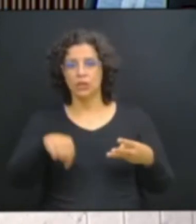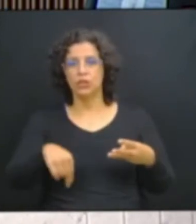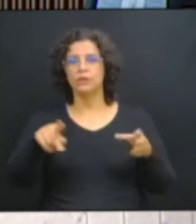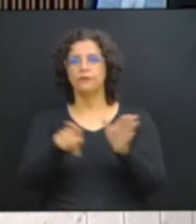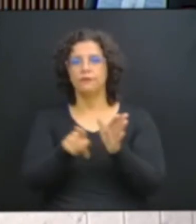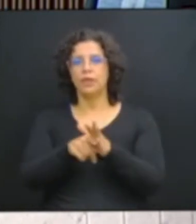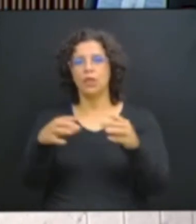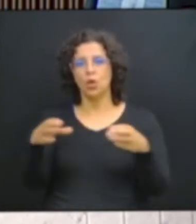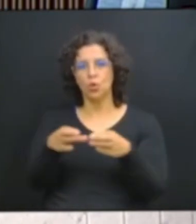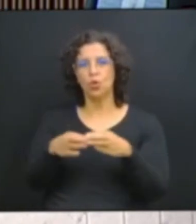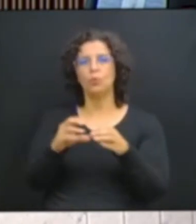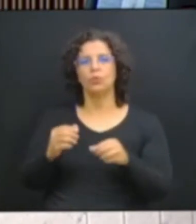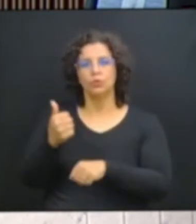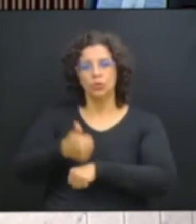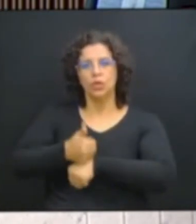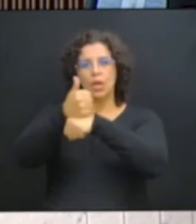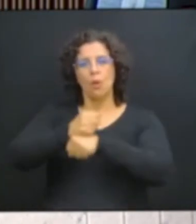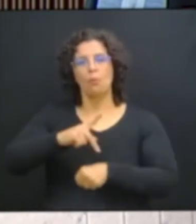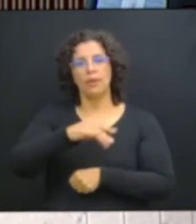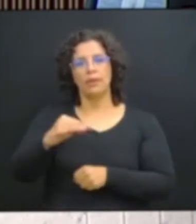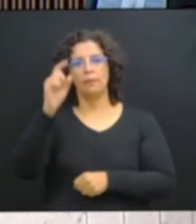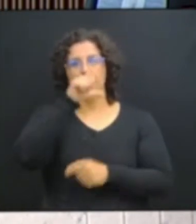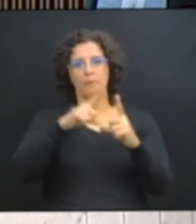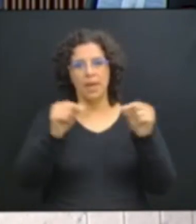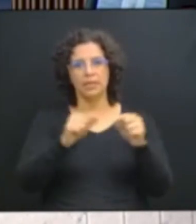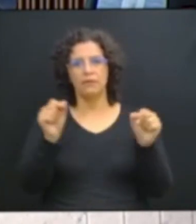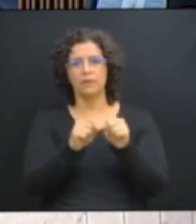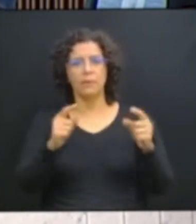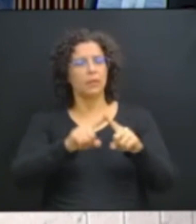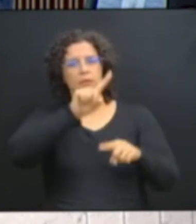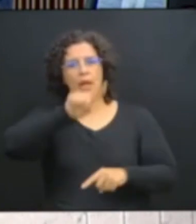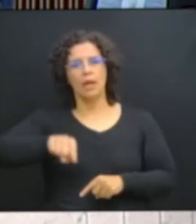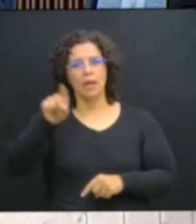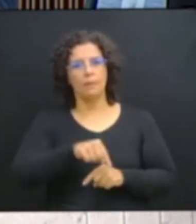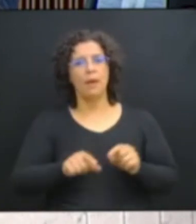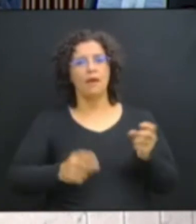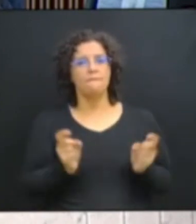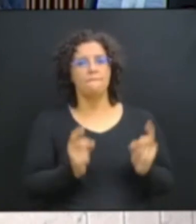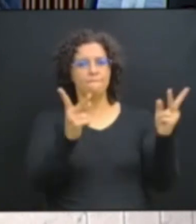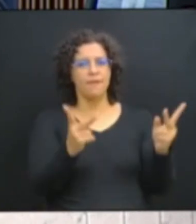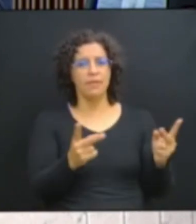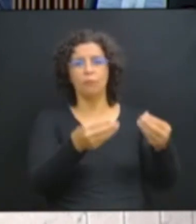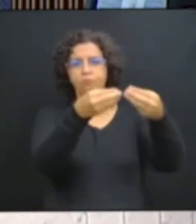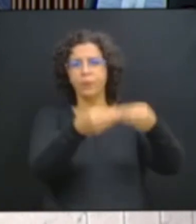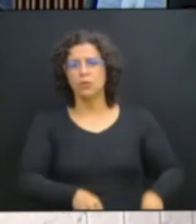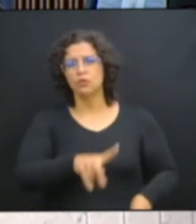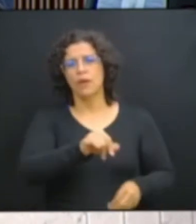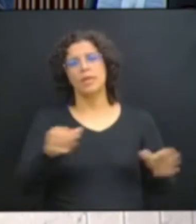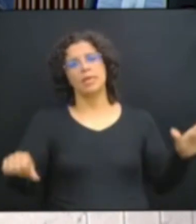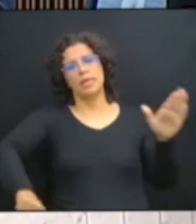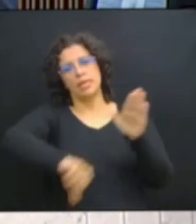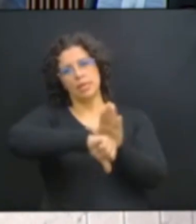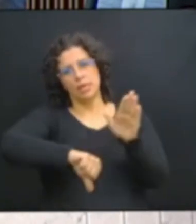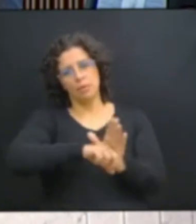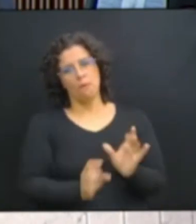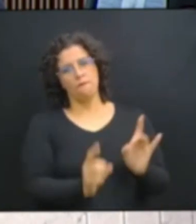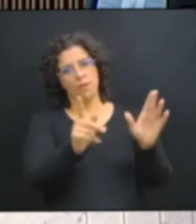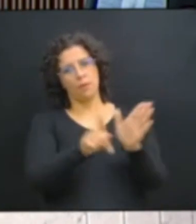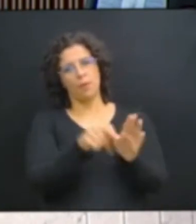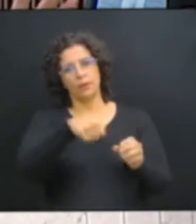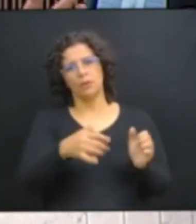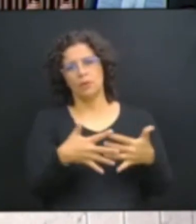pelo Diretório Nacional dos Partidos Trabalhadores, para derrubar a venda lesiva e criminosa da